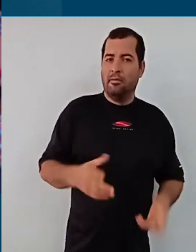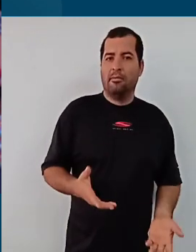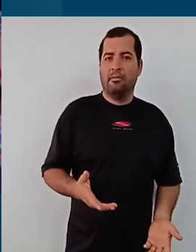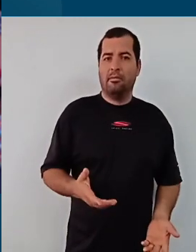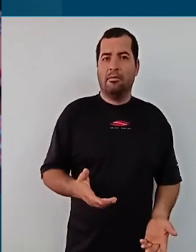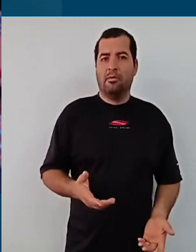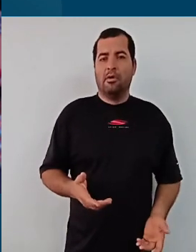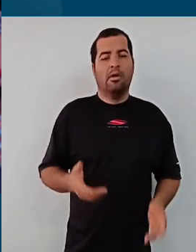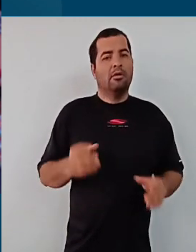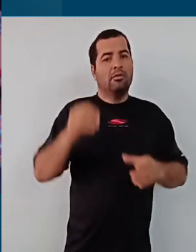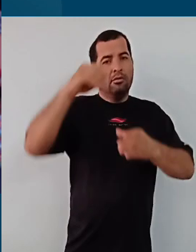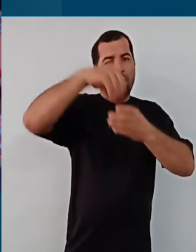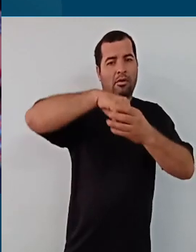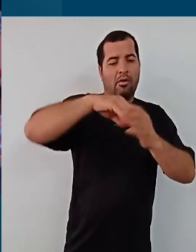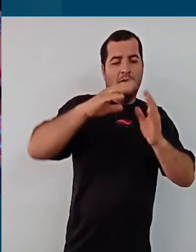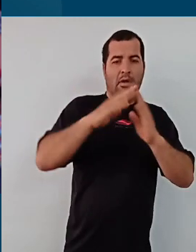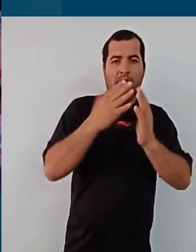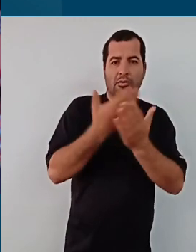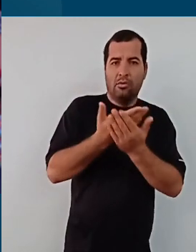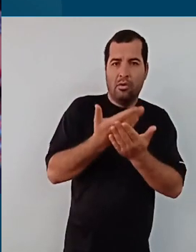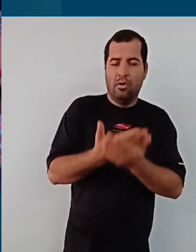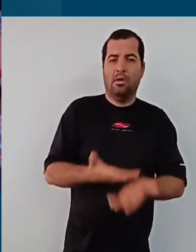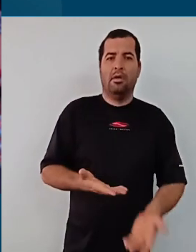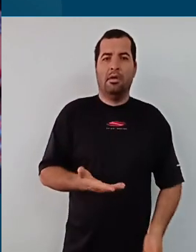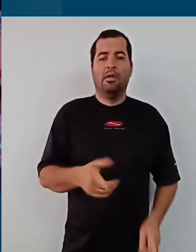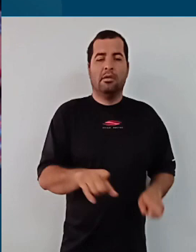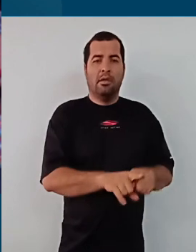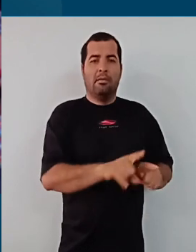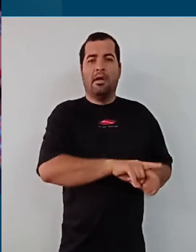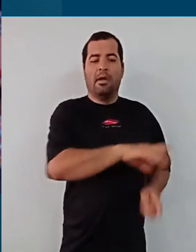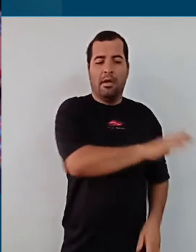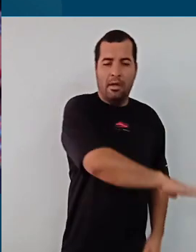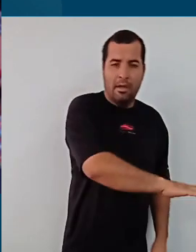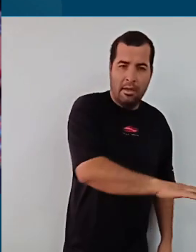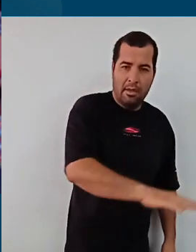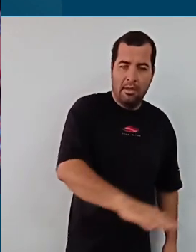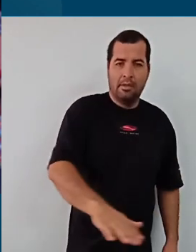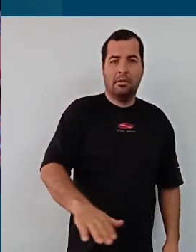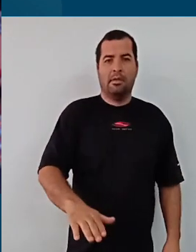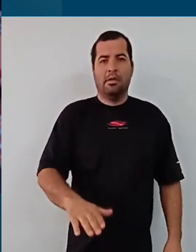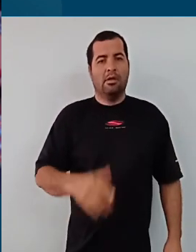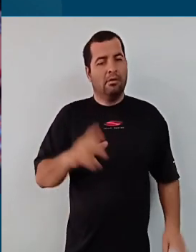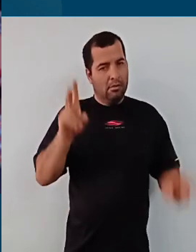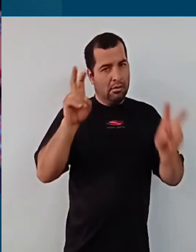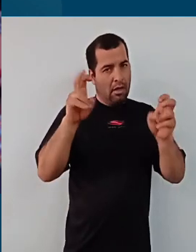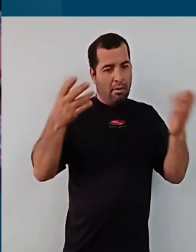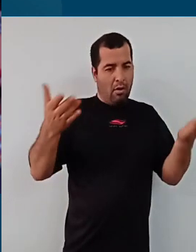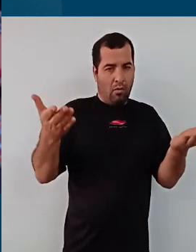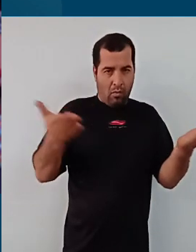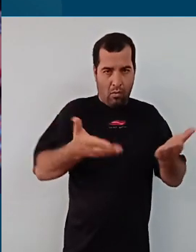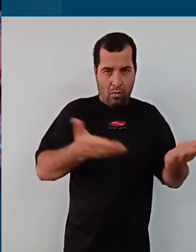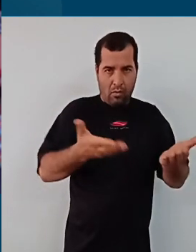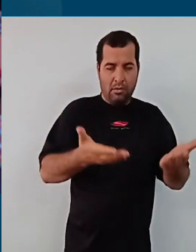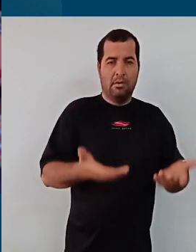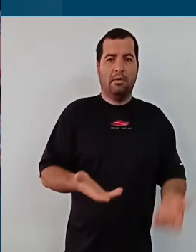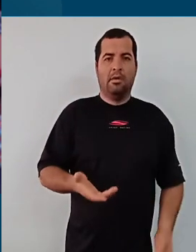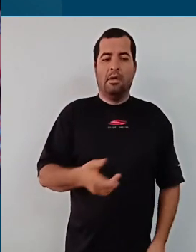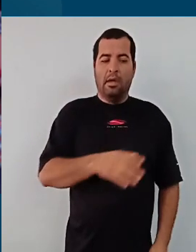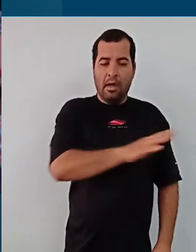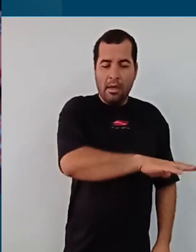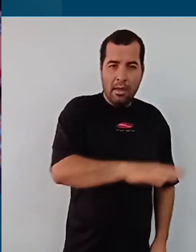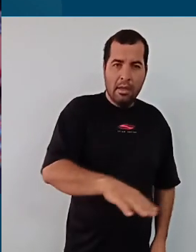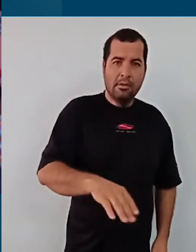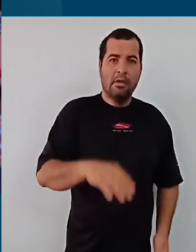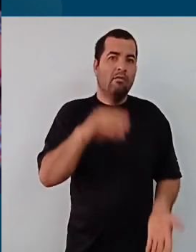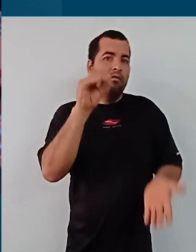a instituição escolar e a vida destas crianças, né, dessas sobre as quais a gente está falando aqui. Essas crianças têm uma